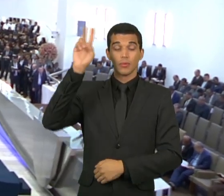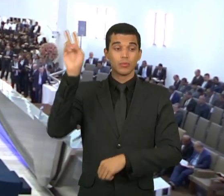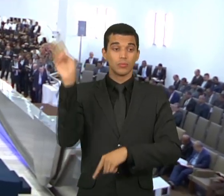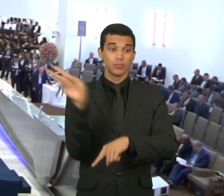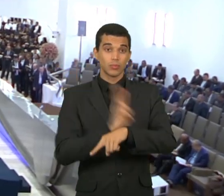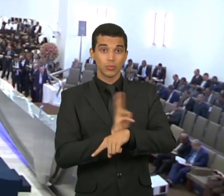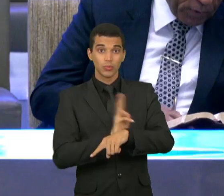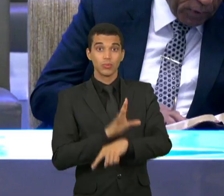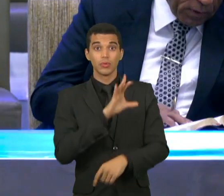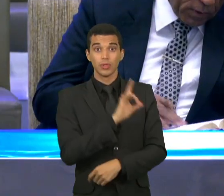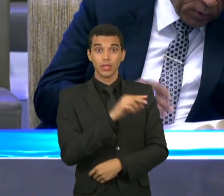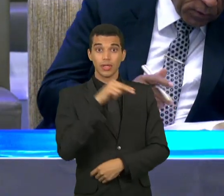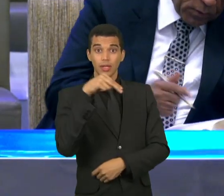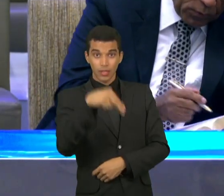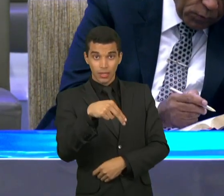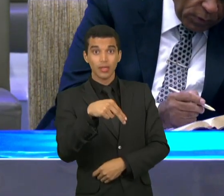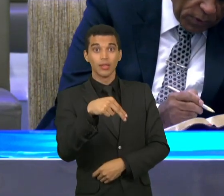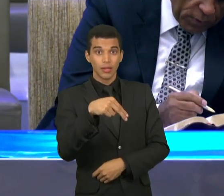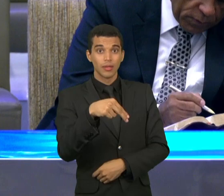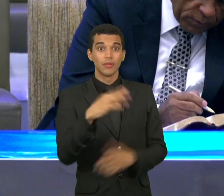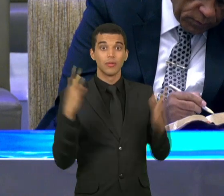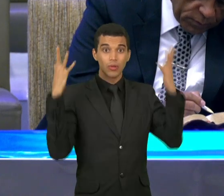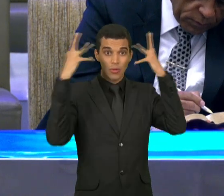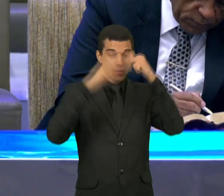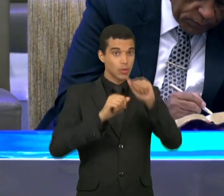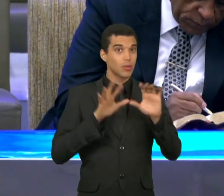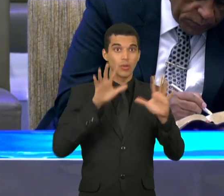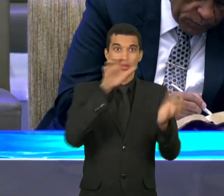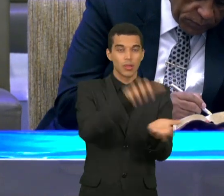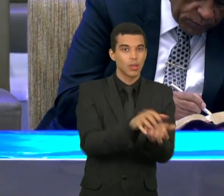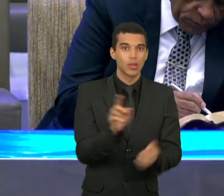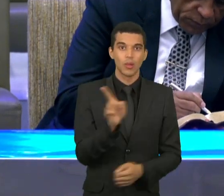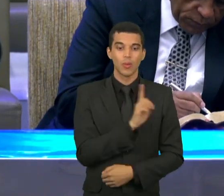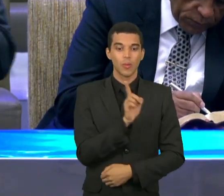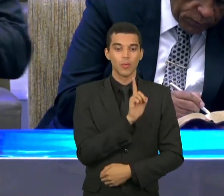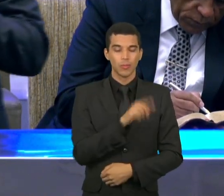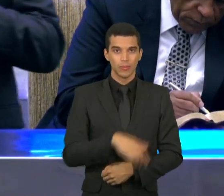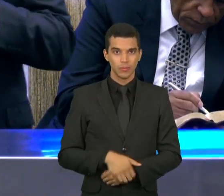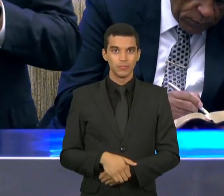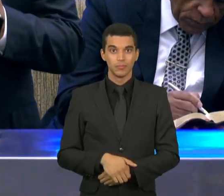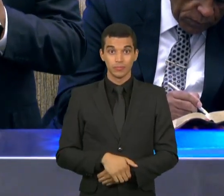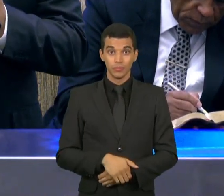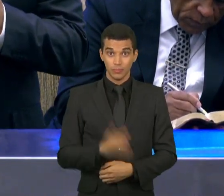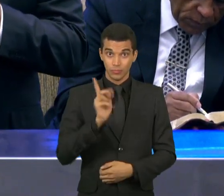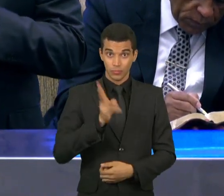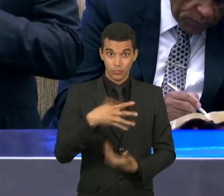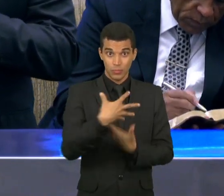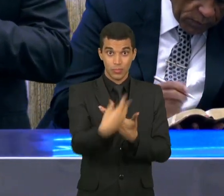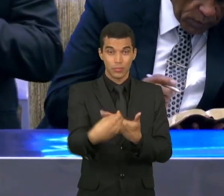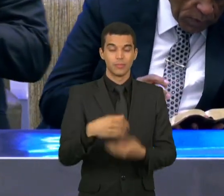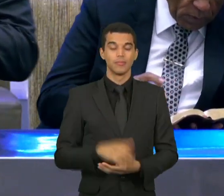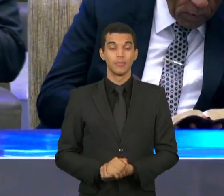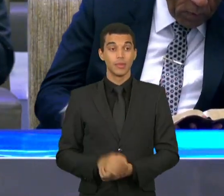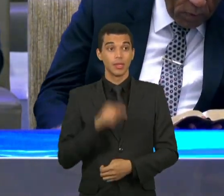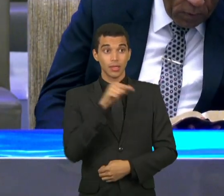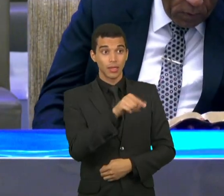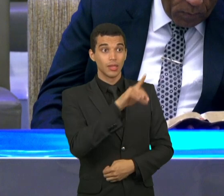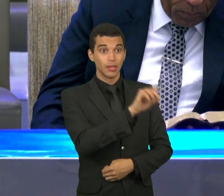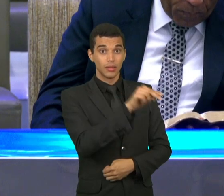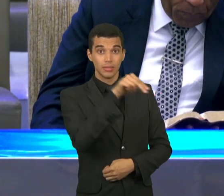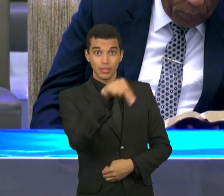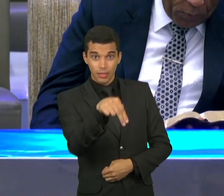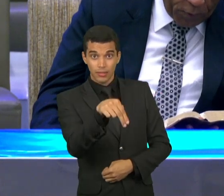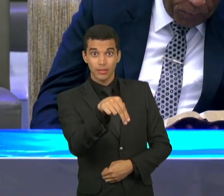Daniel do poder dos leões. Juntos. Este Daniel,